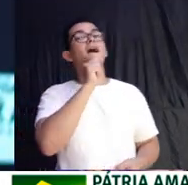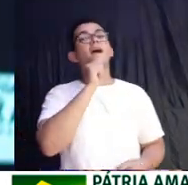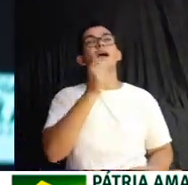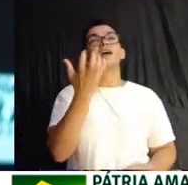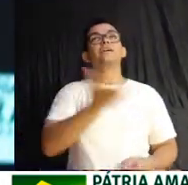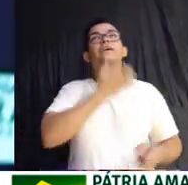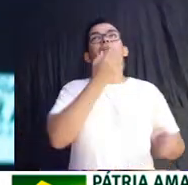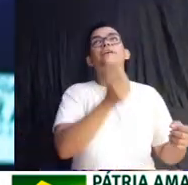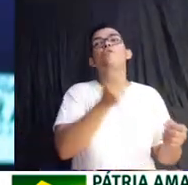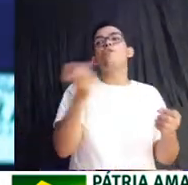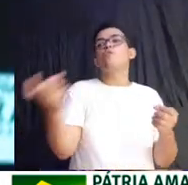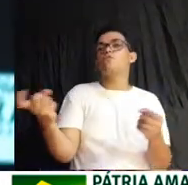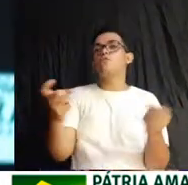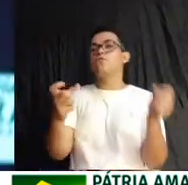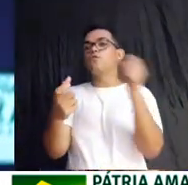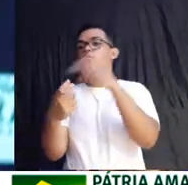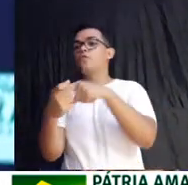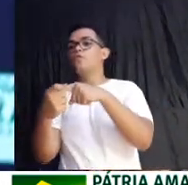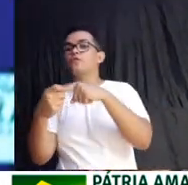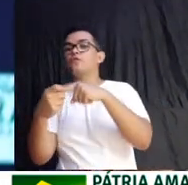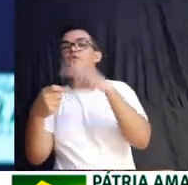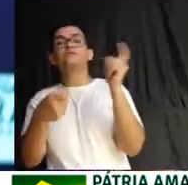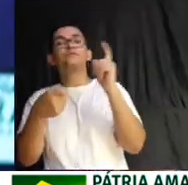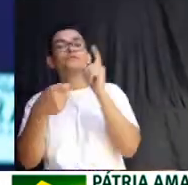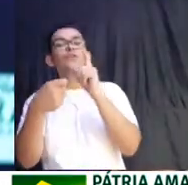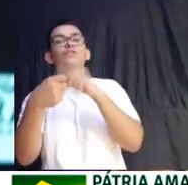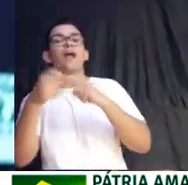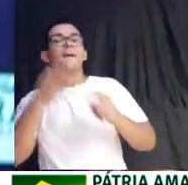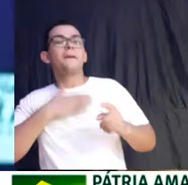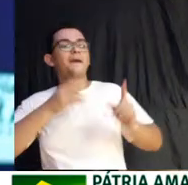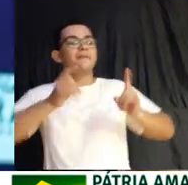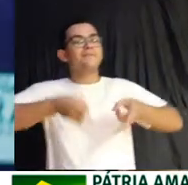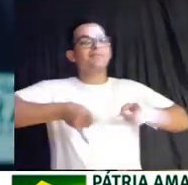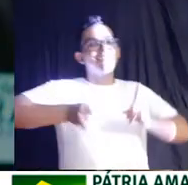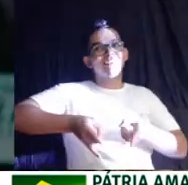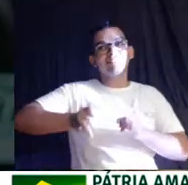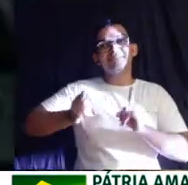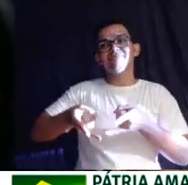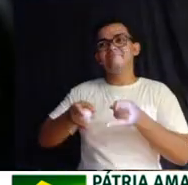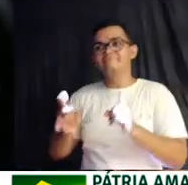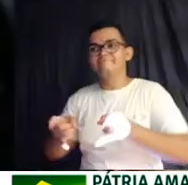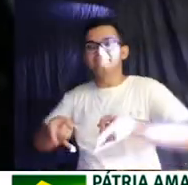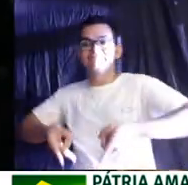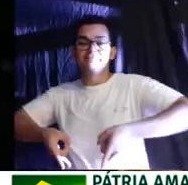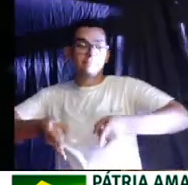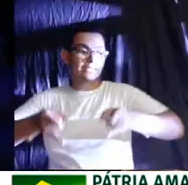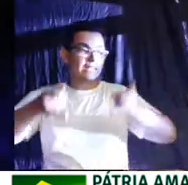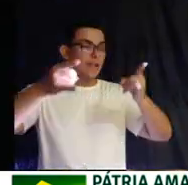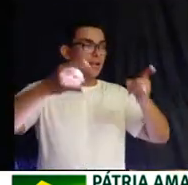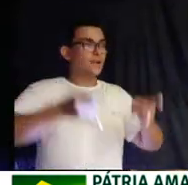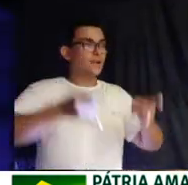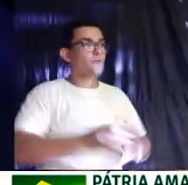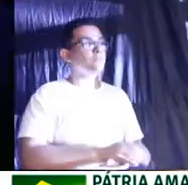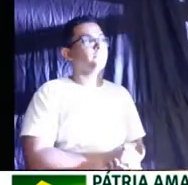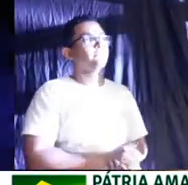Voltar pra minha cama, então pra que tu se engana?